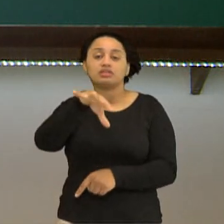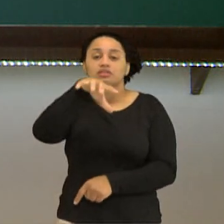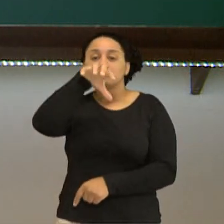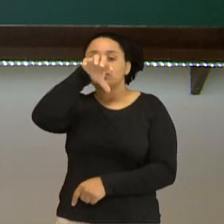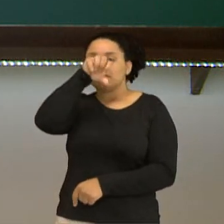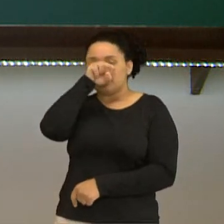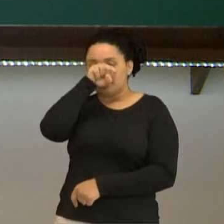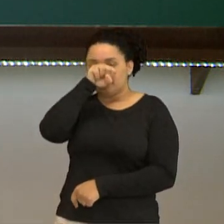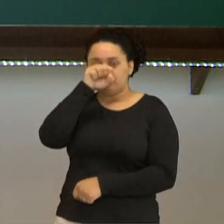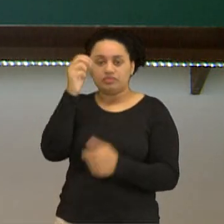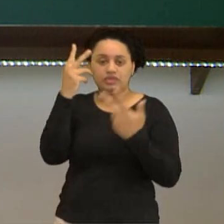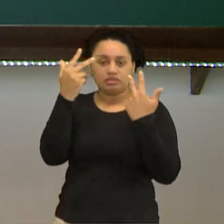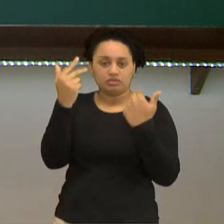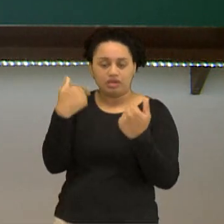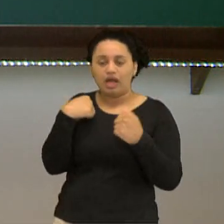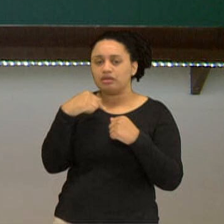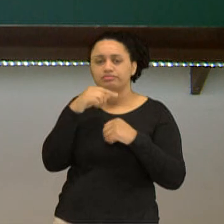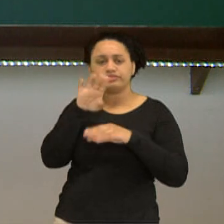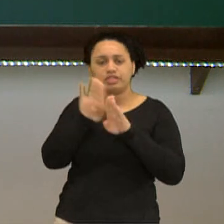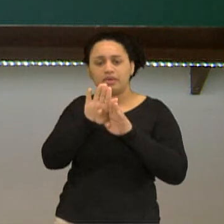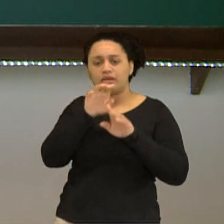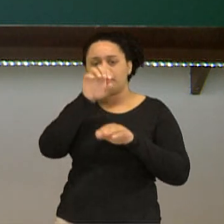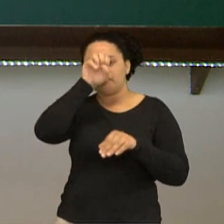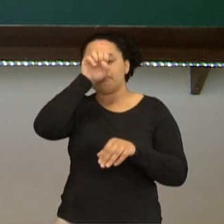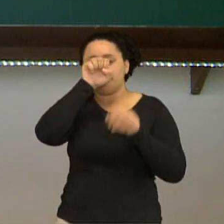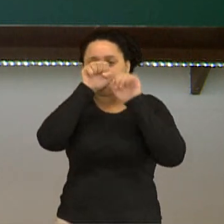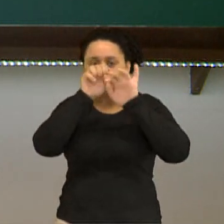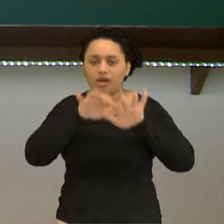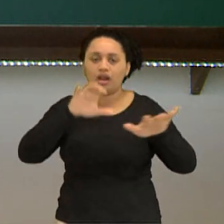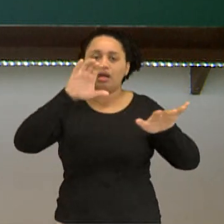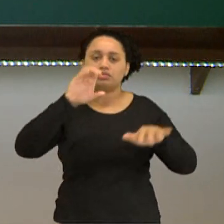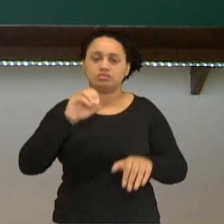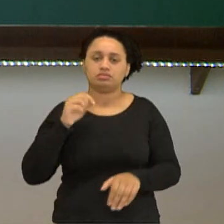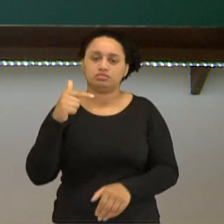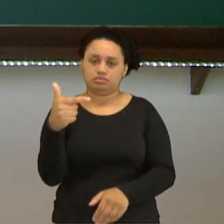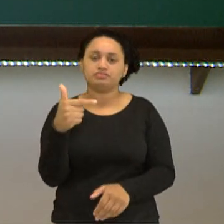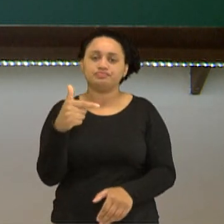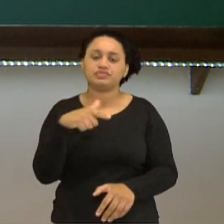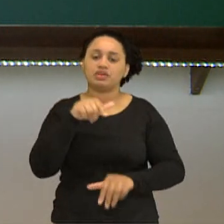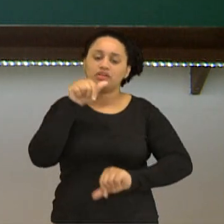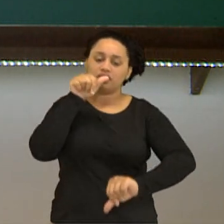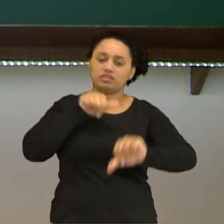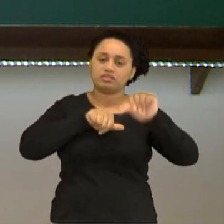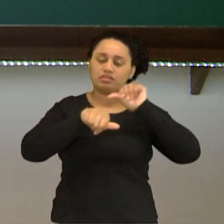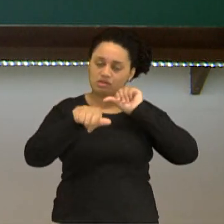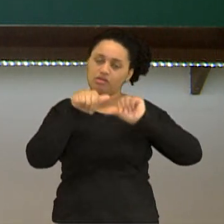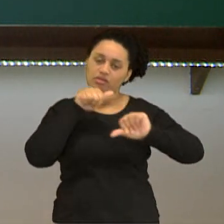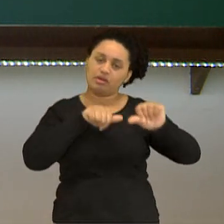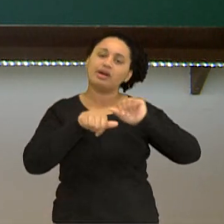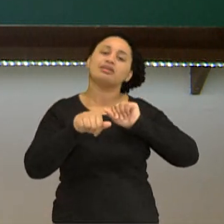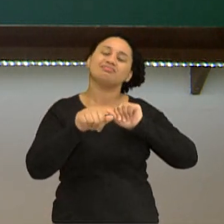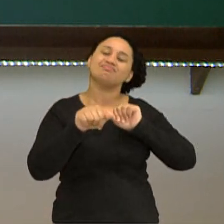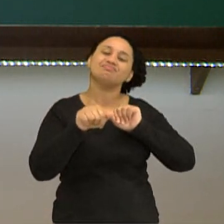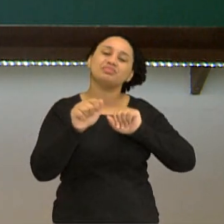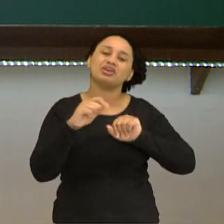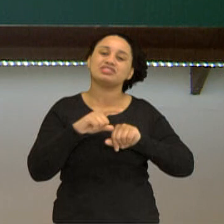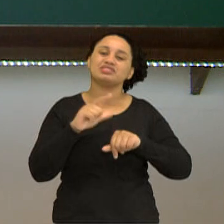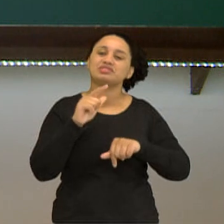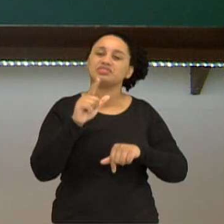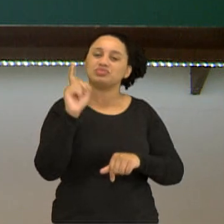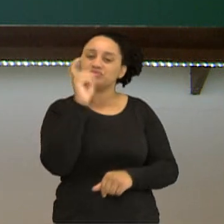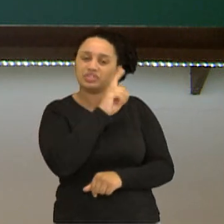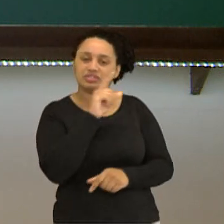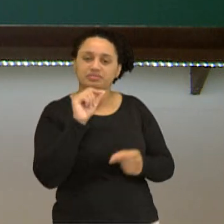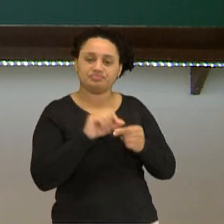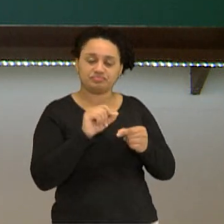menos expelir o gás carbônico. A troca gasosa fica comprometida. Essa doença, então, é o enfisema pulmonar. E ele está